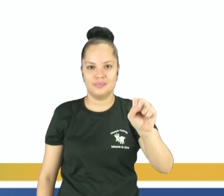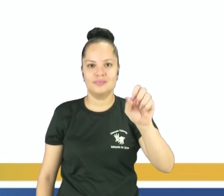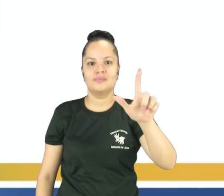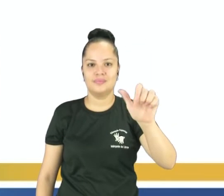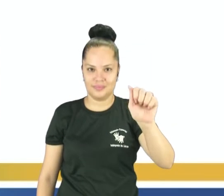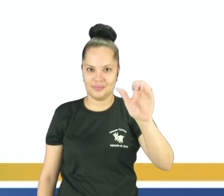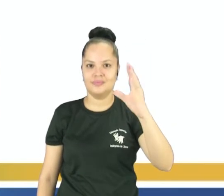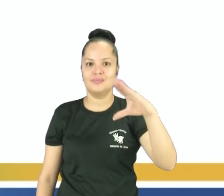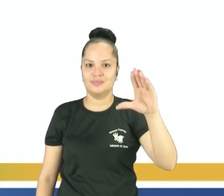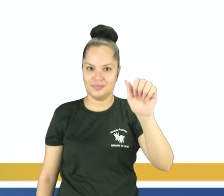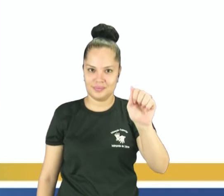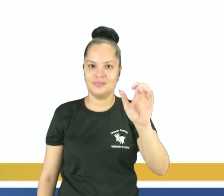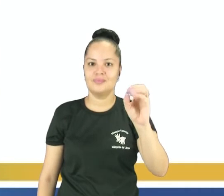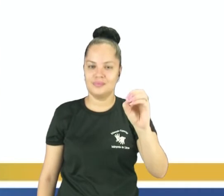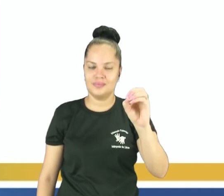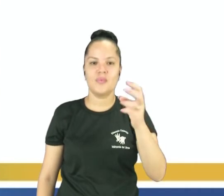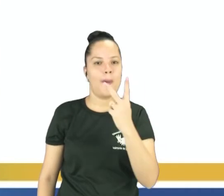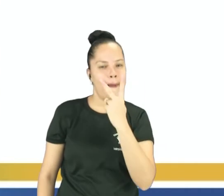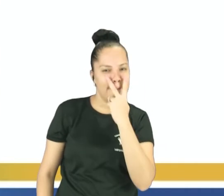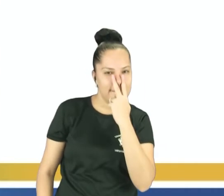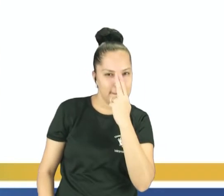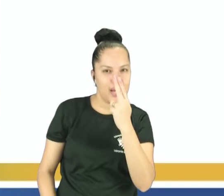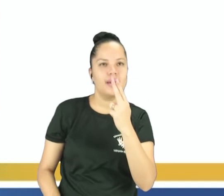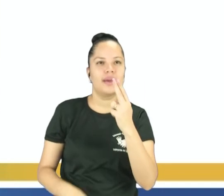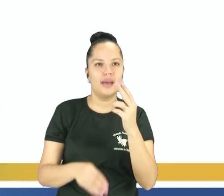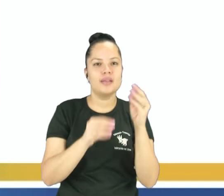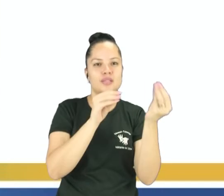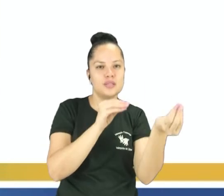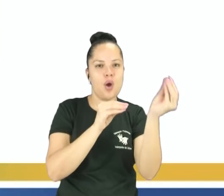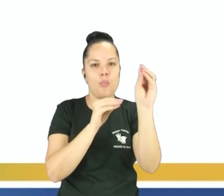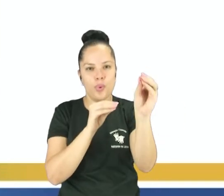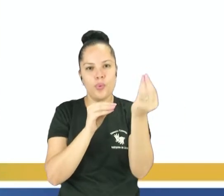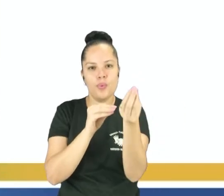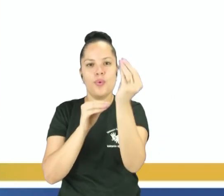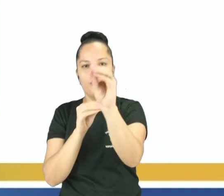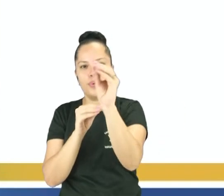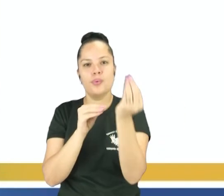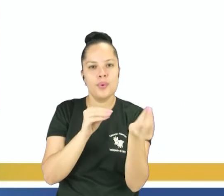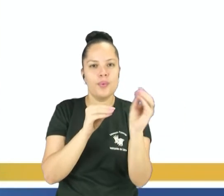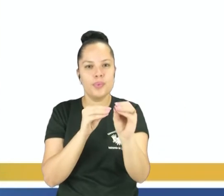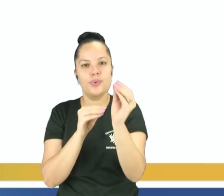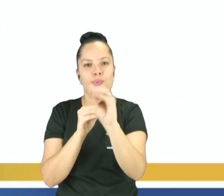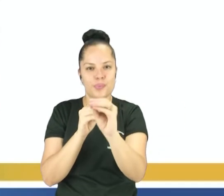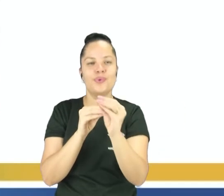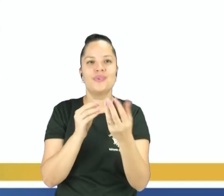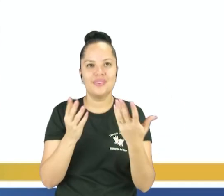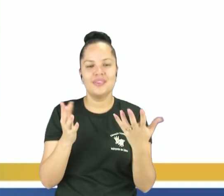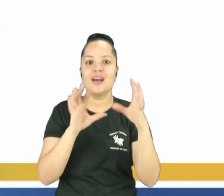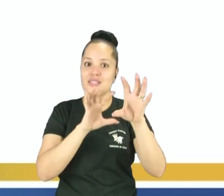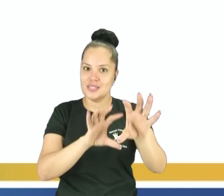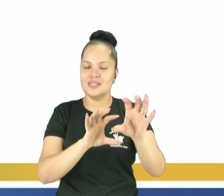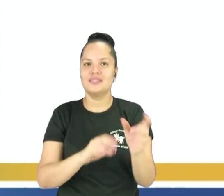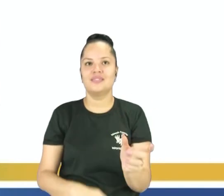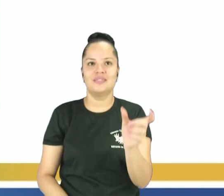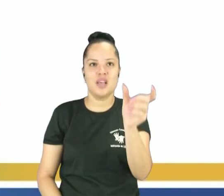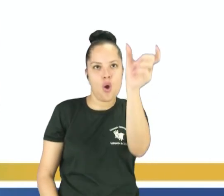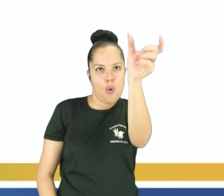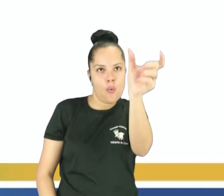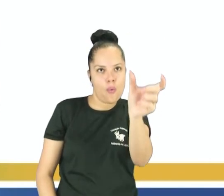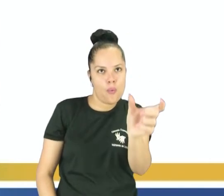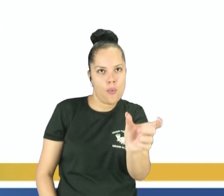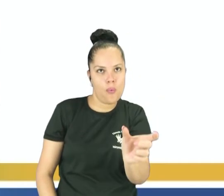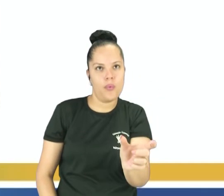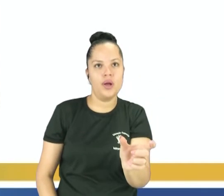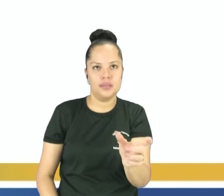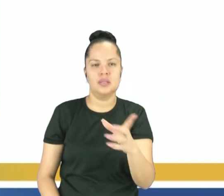de translação. É como se eu estivesse movimentando esses cavaleiros e formando novas figuras. Nessa segunda imagem aqui, ó, nós